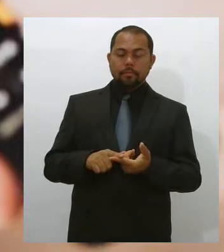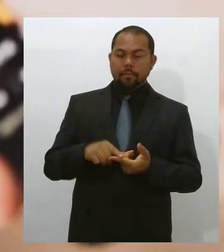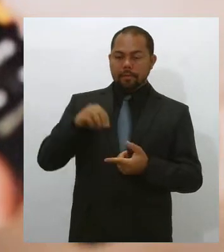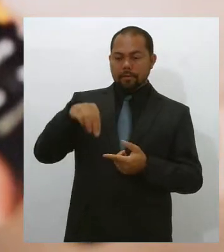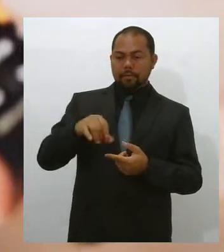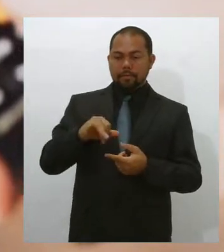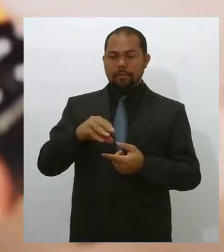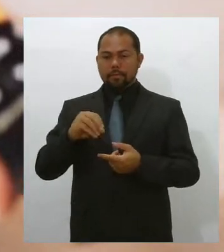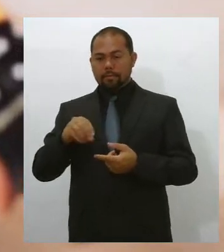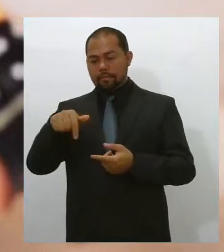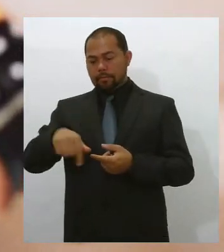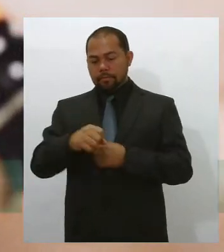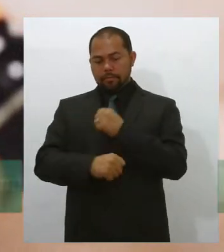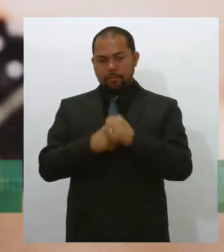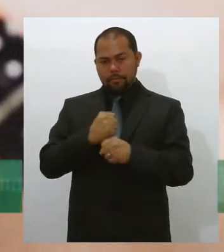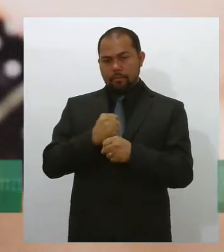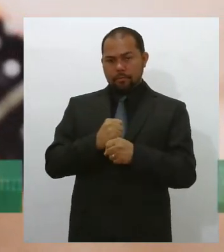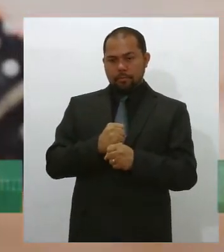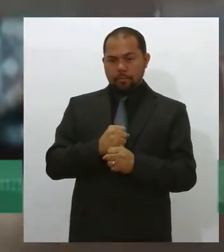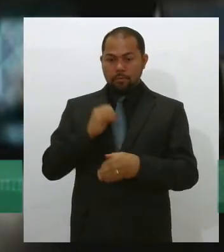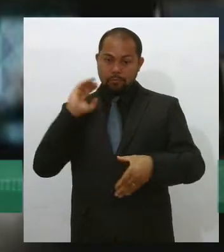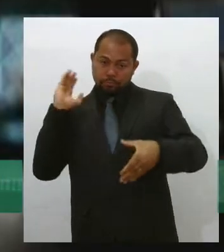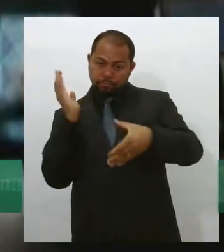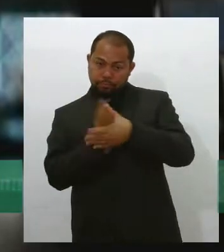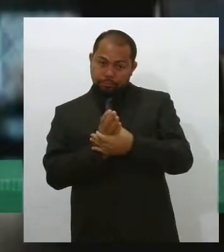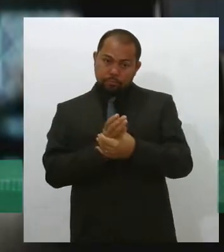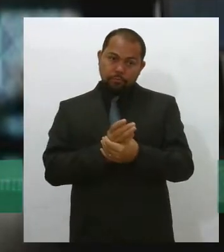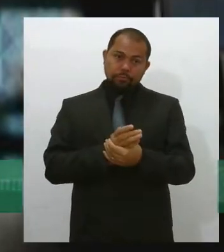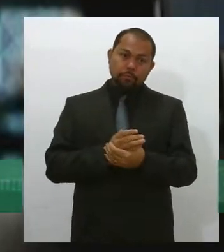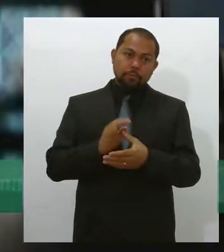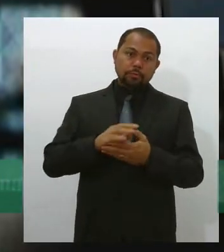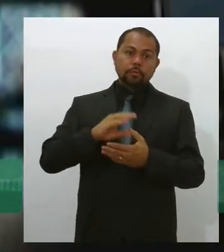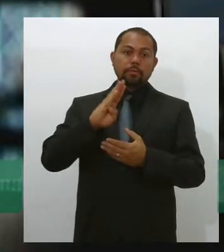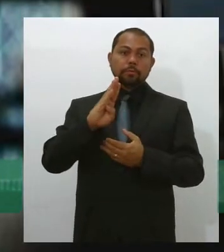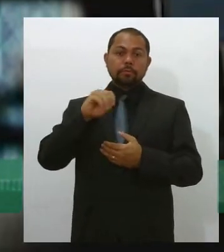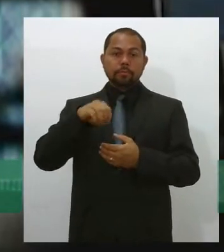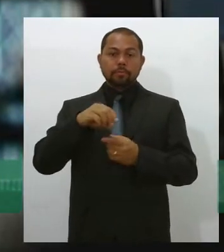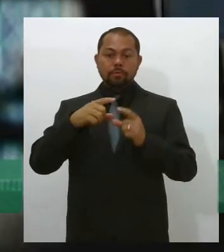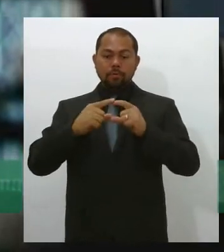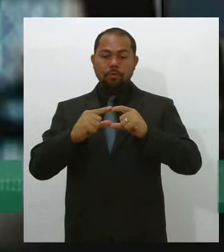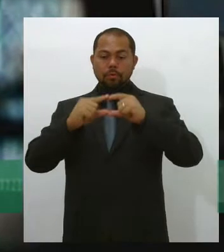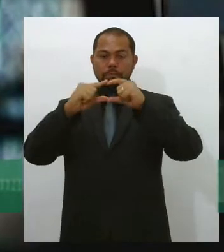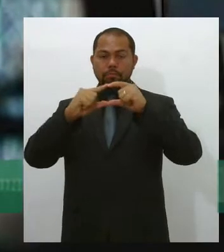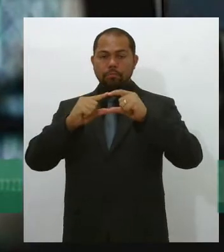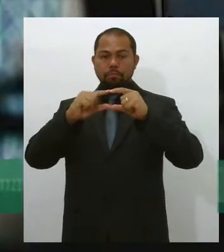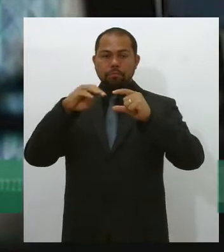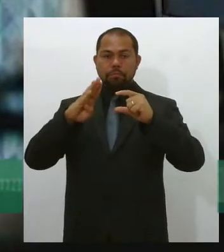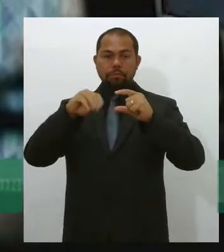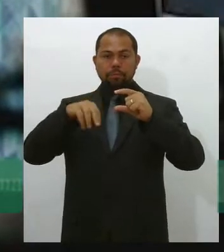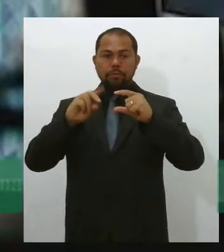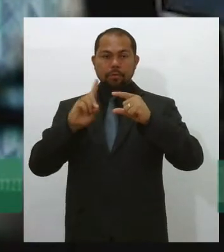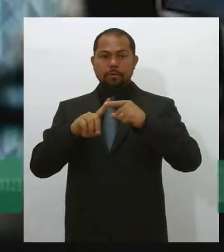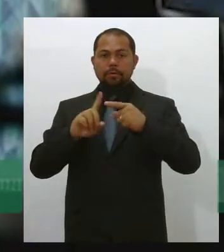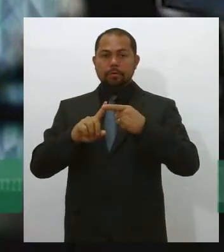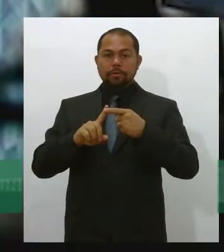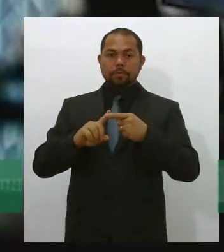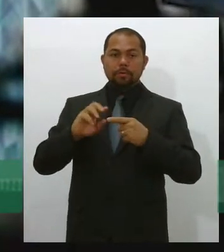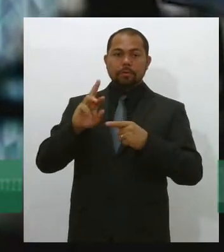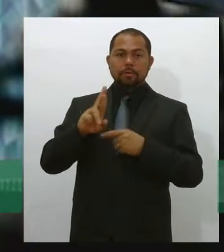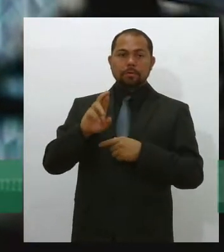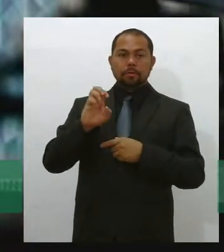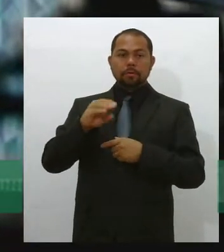Federal condenou os canais da TV da Band e da Record A reduzirem o tema o tempo de venda de